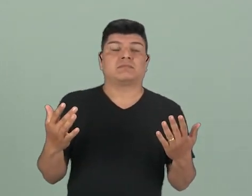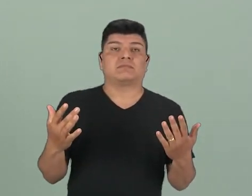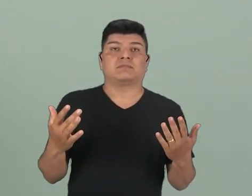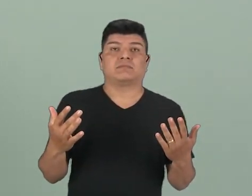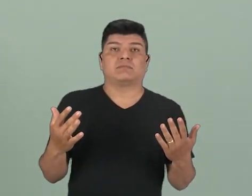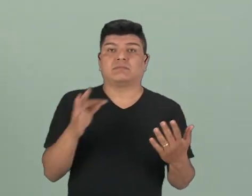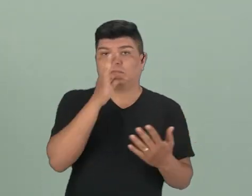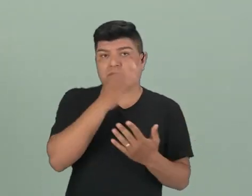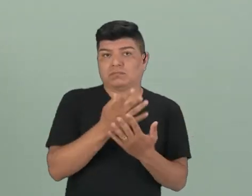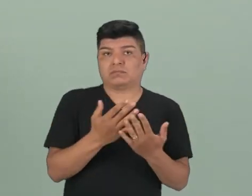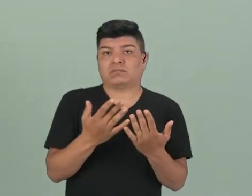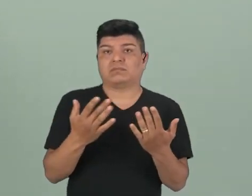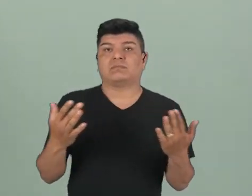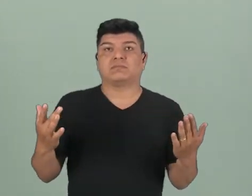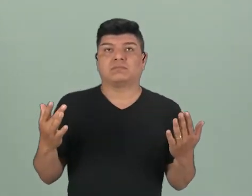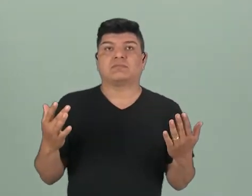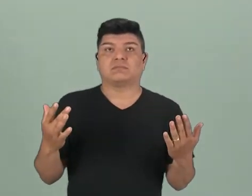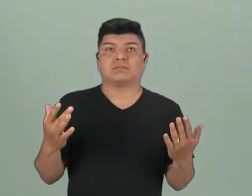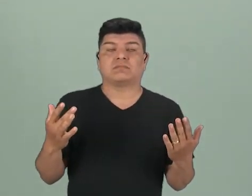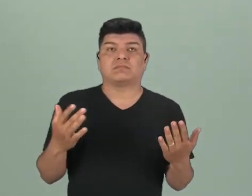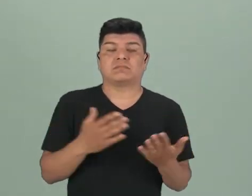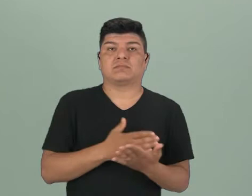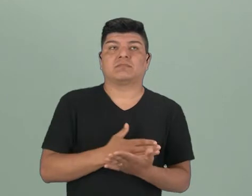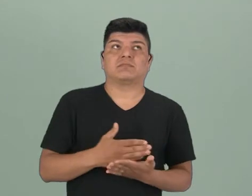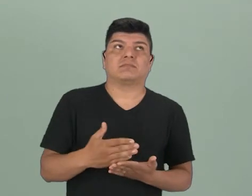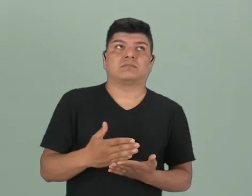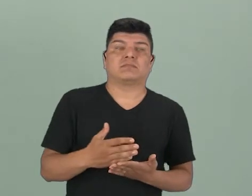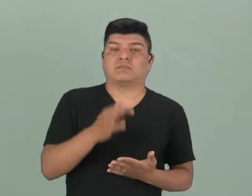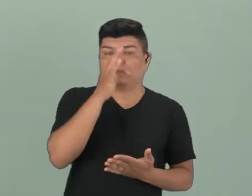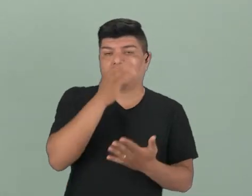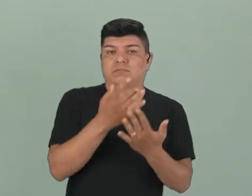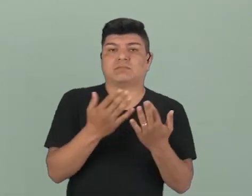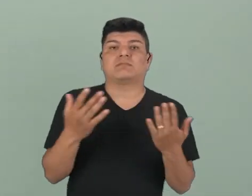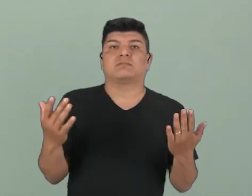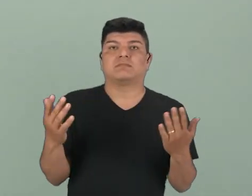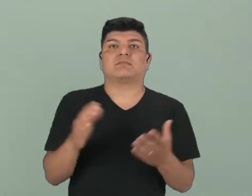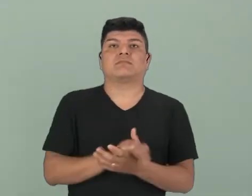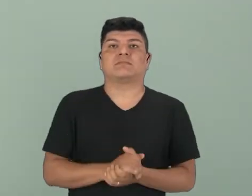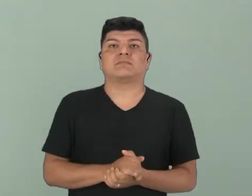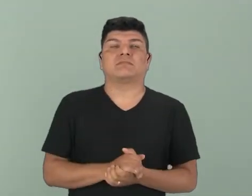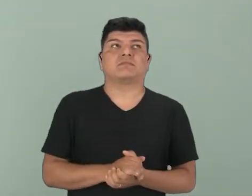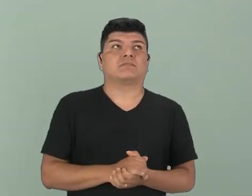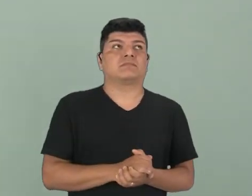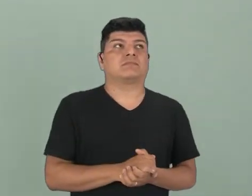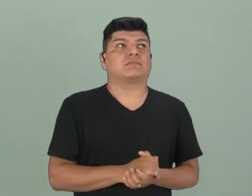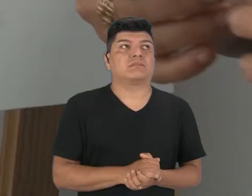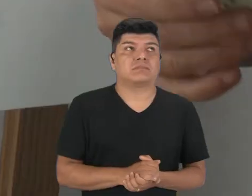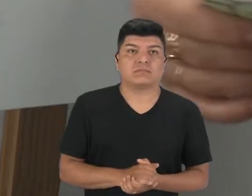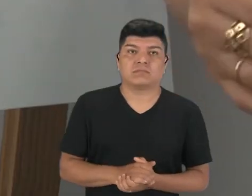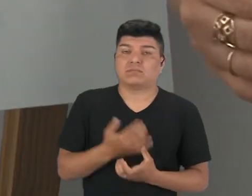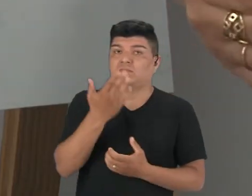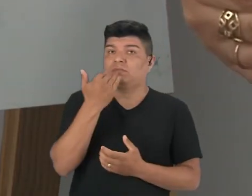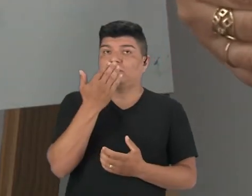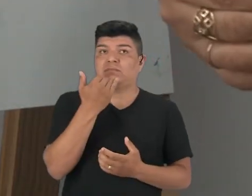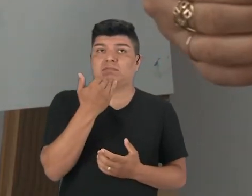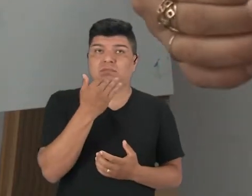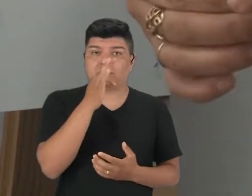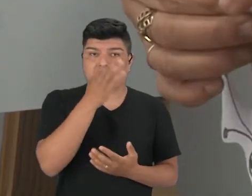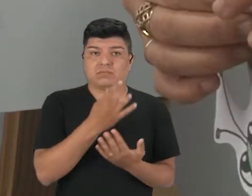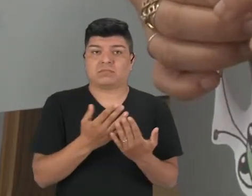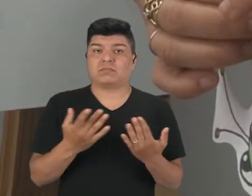Vegetal, né? No caso, começa com a planta aí. A planta, quem se alimenta da